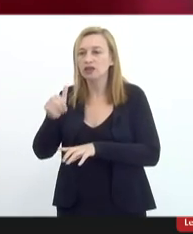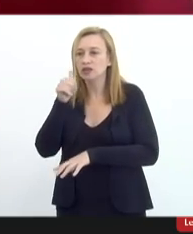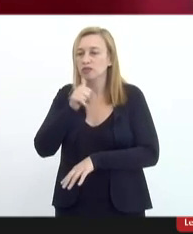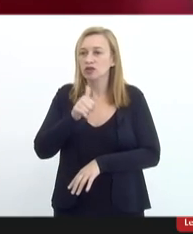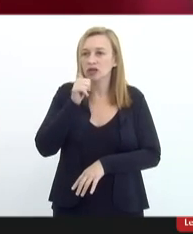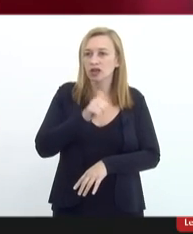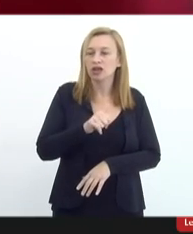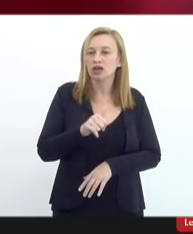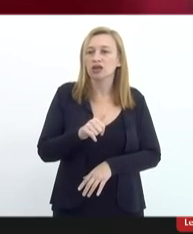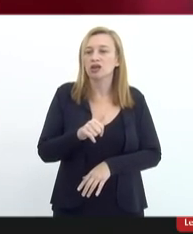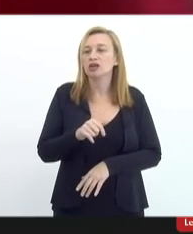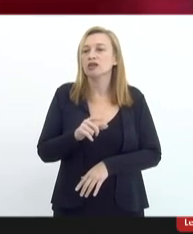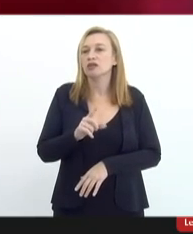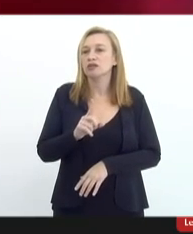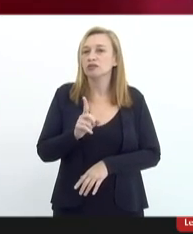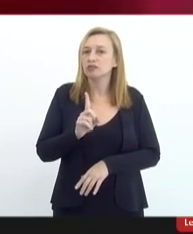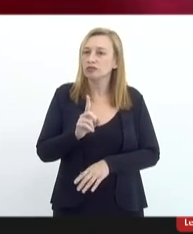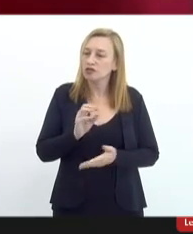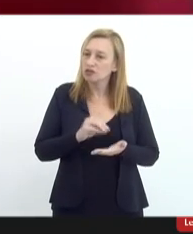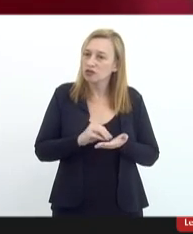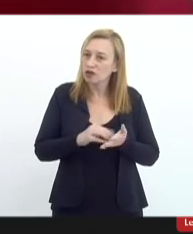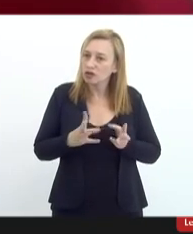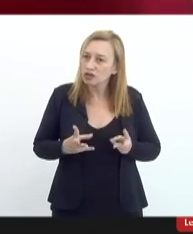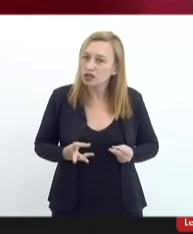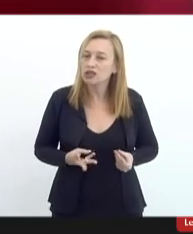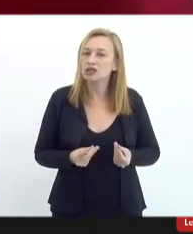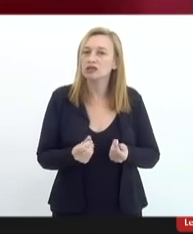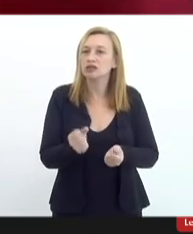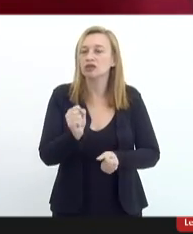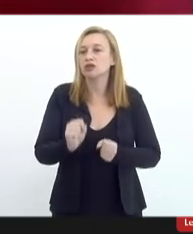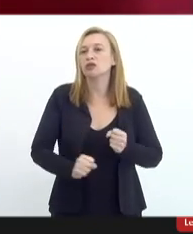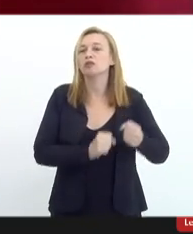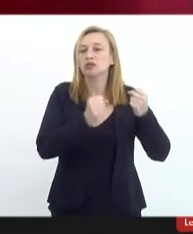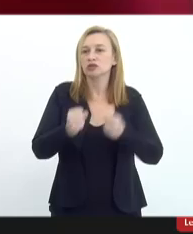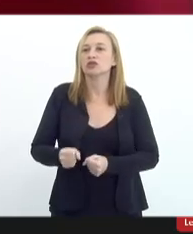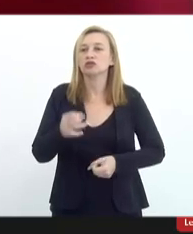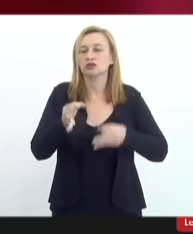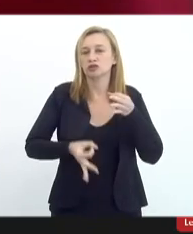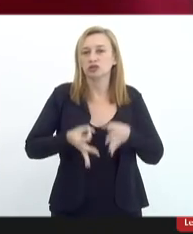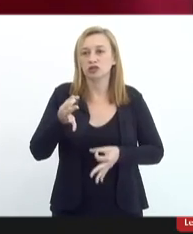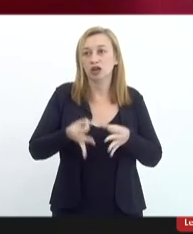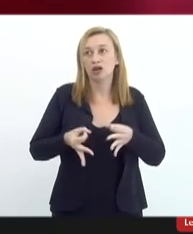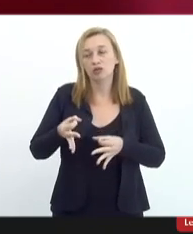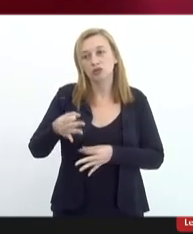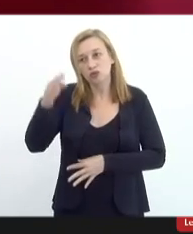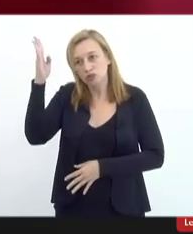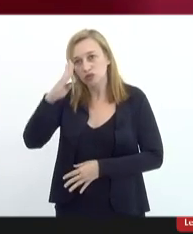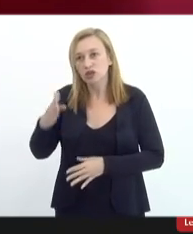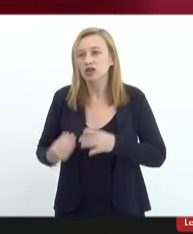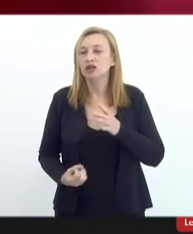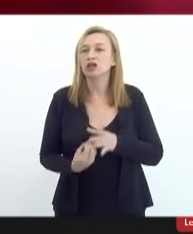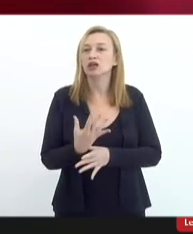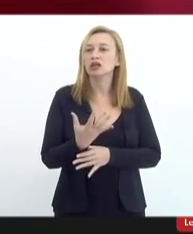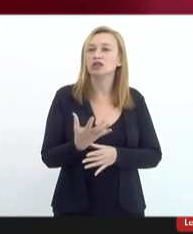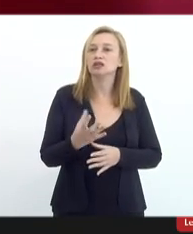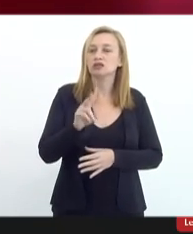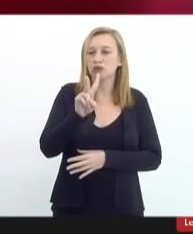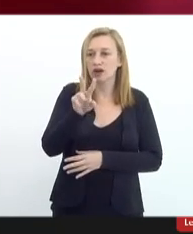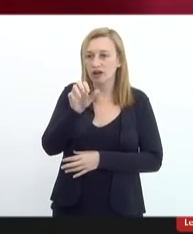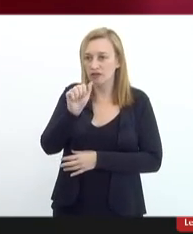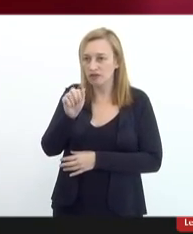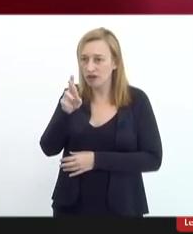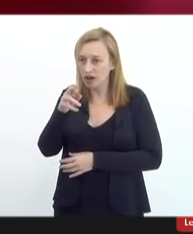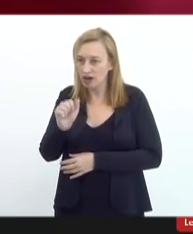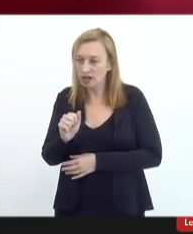mas ainda não conseguimos sensibilizar o poder judiciário no Brasil, né, na criação de uma vaga específica